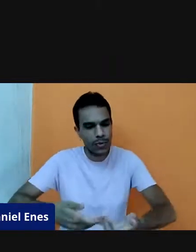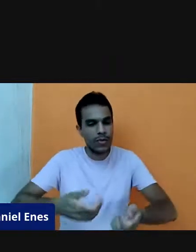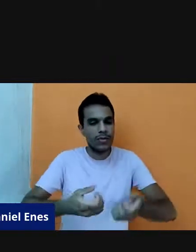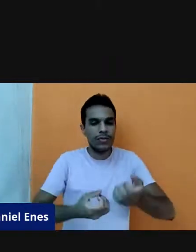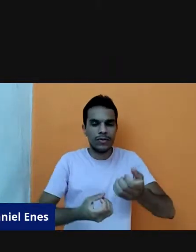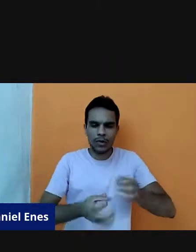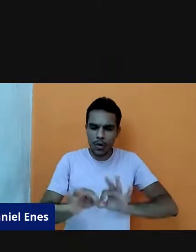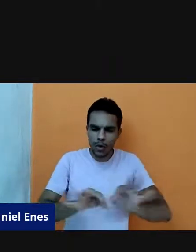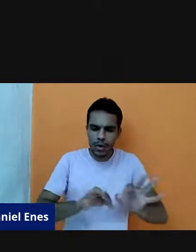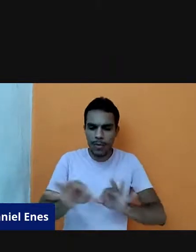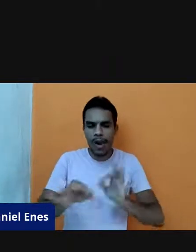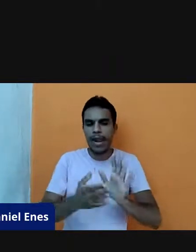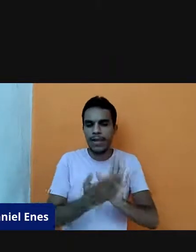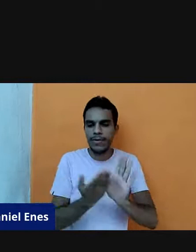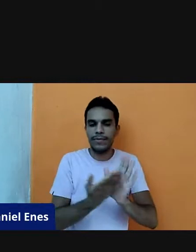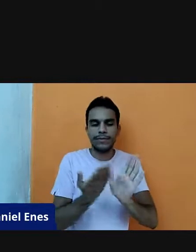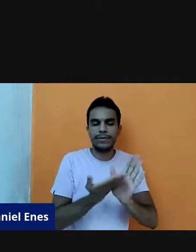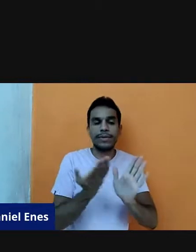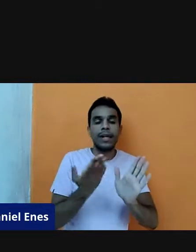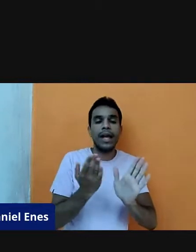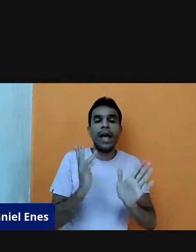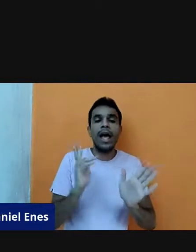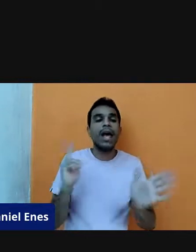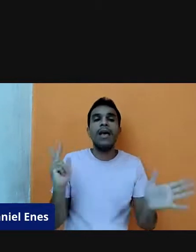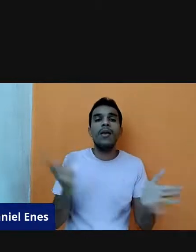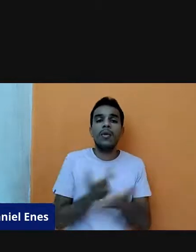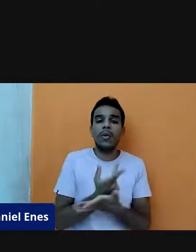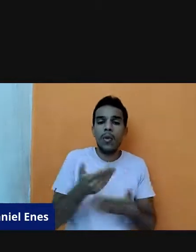revista se dá a partir da...